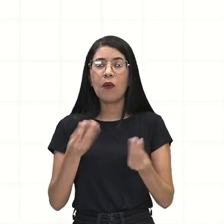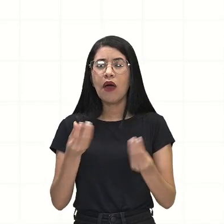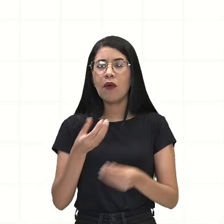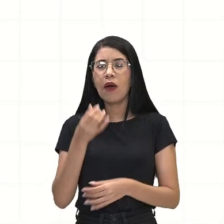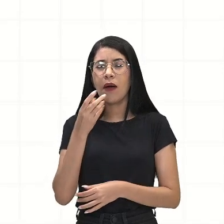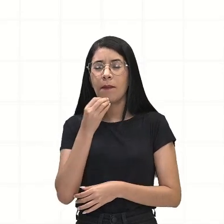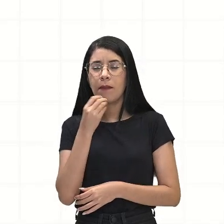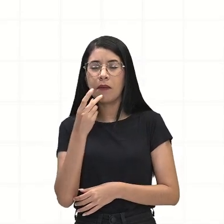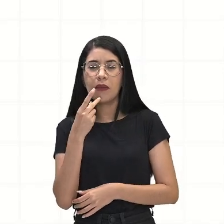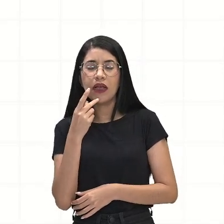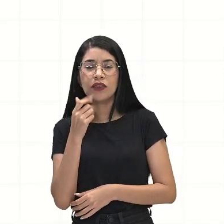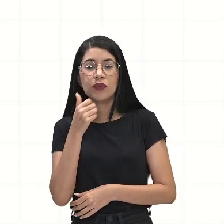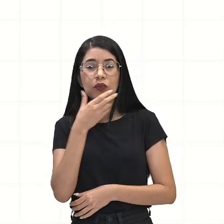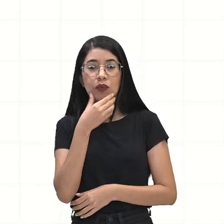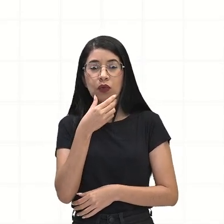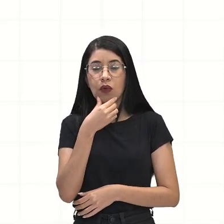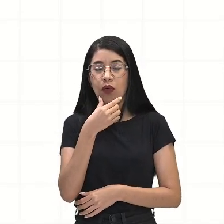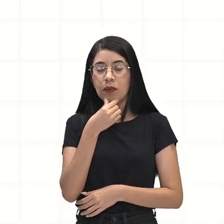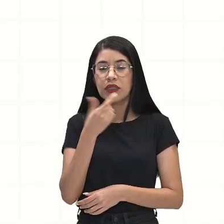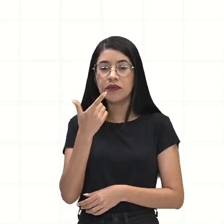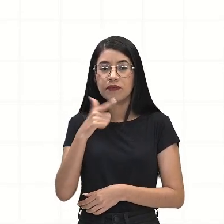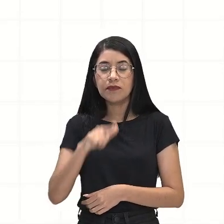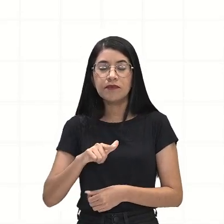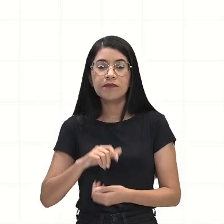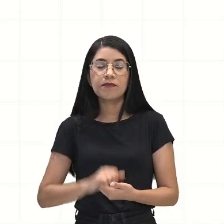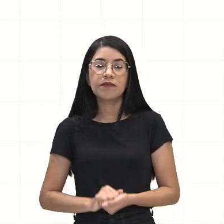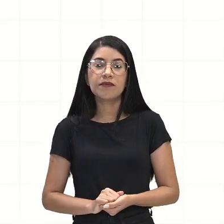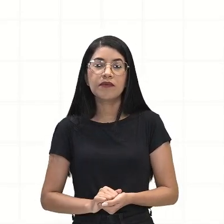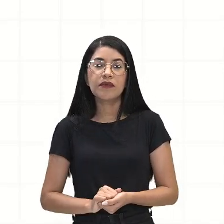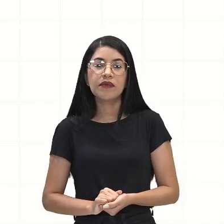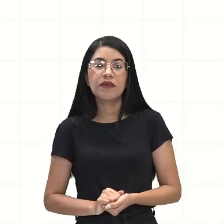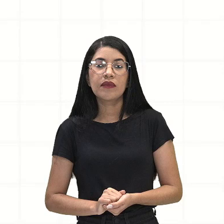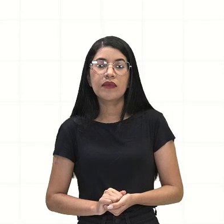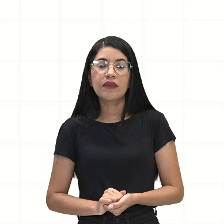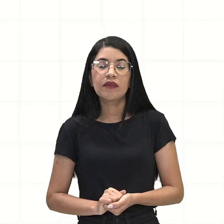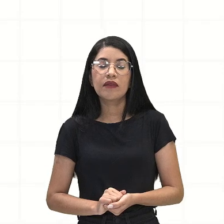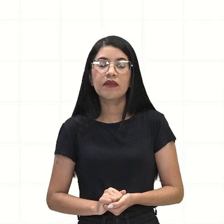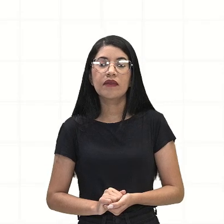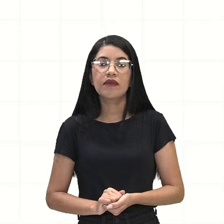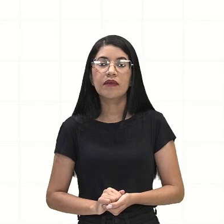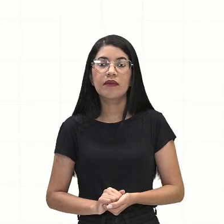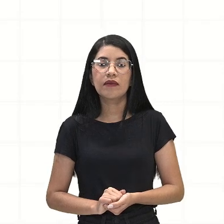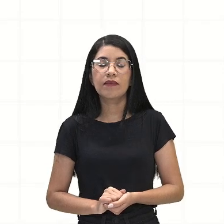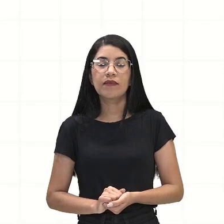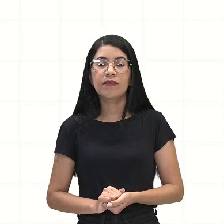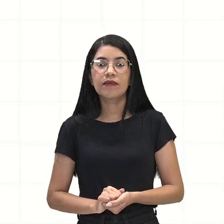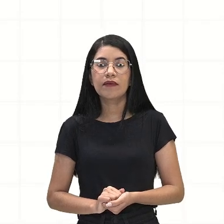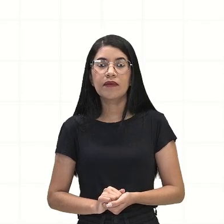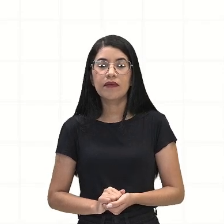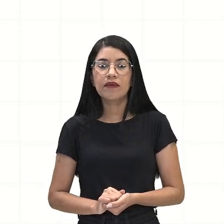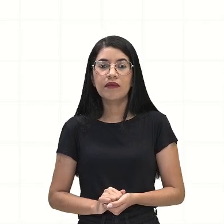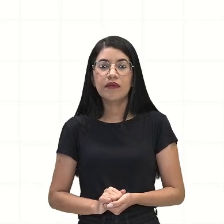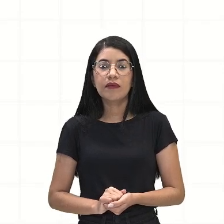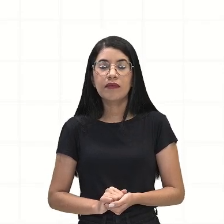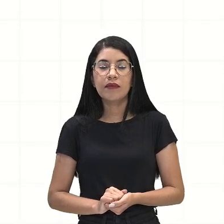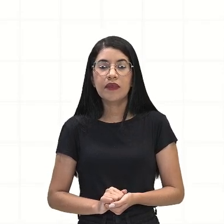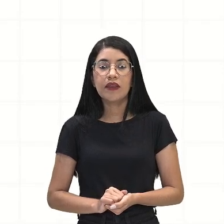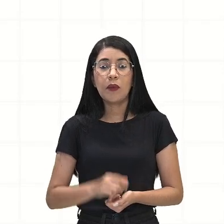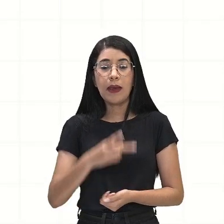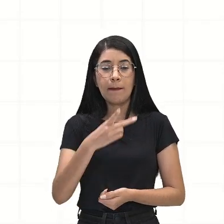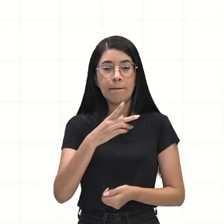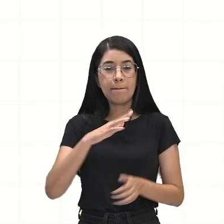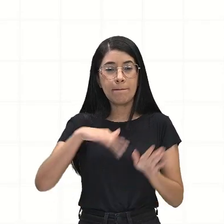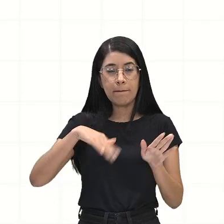seja homem? Então, a probabilidade de a pessoa querer praia e ser